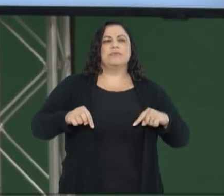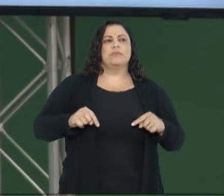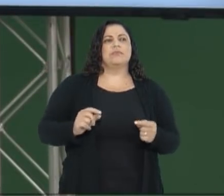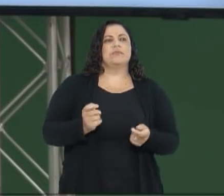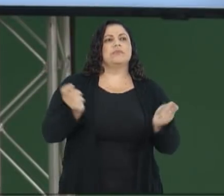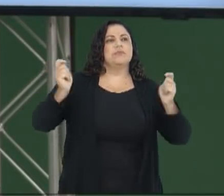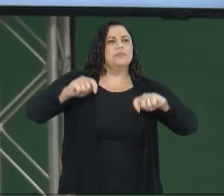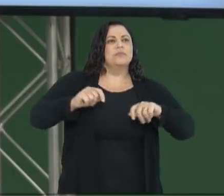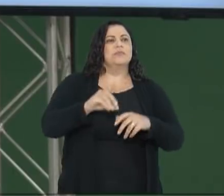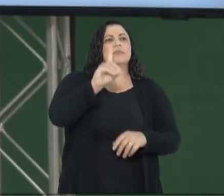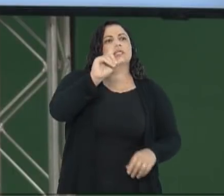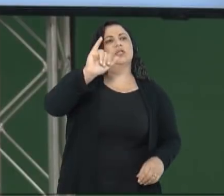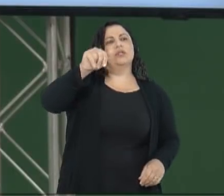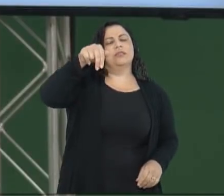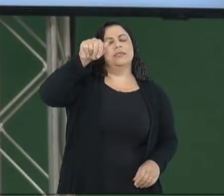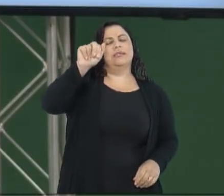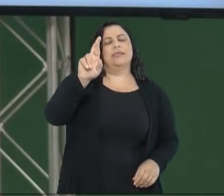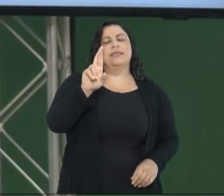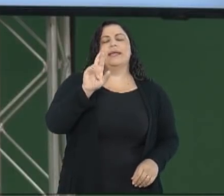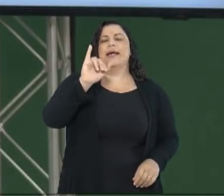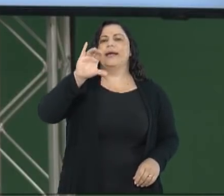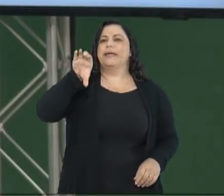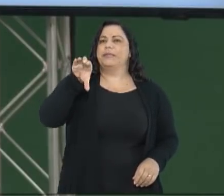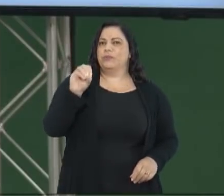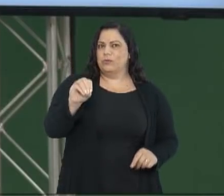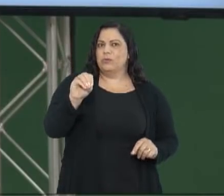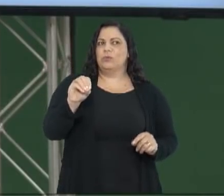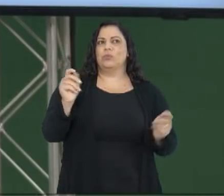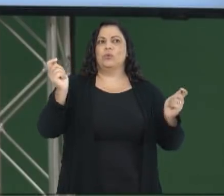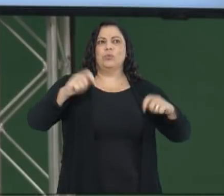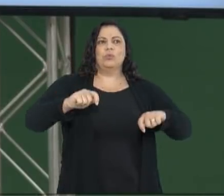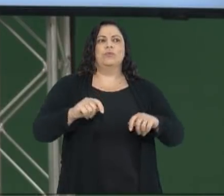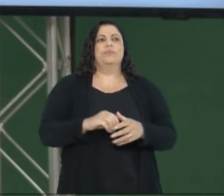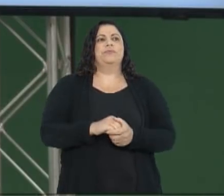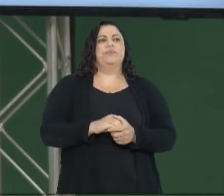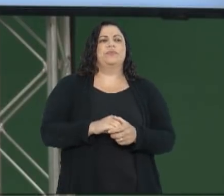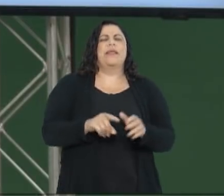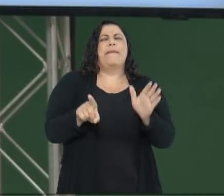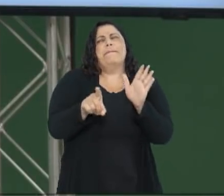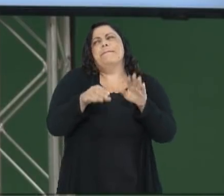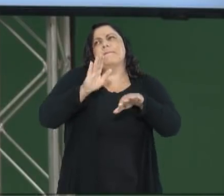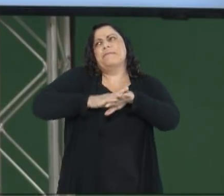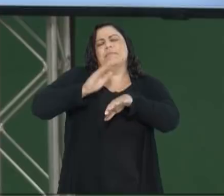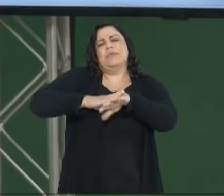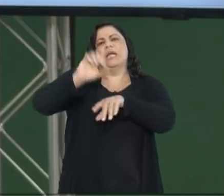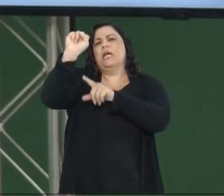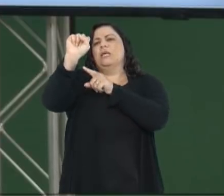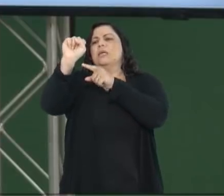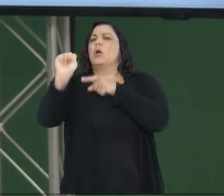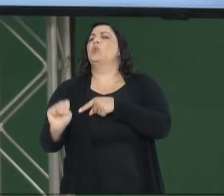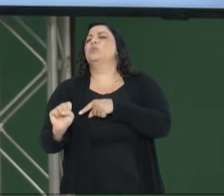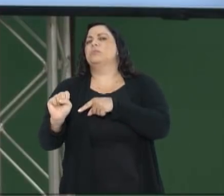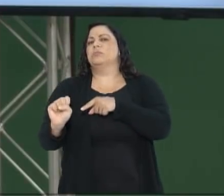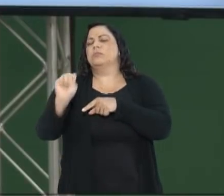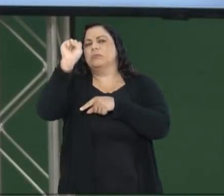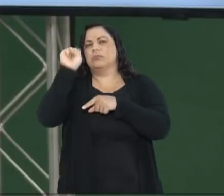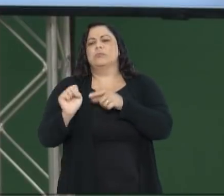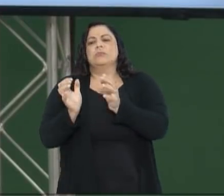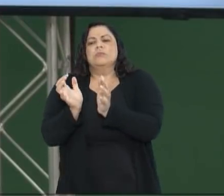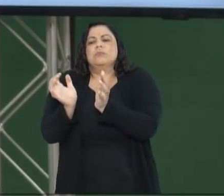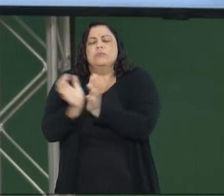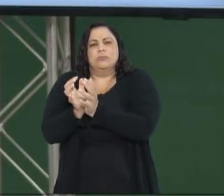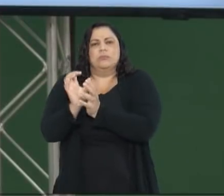Dináricos, nos Cárpatos e nos Alpes austríacos ali, mais ao sul oriental, vamos dizer assim, né?